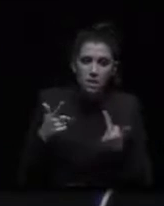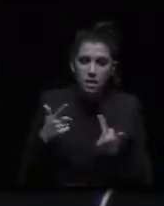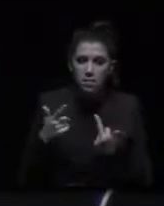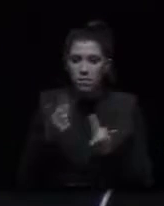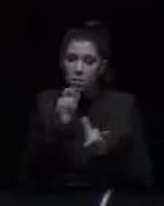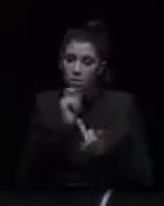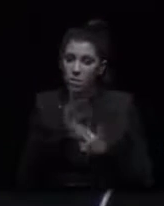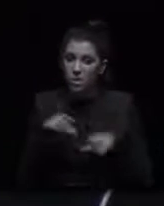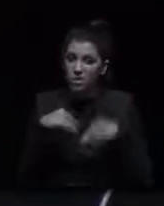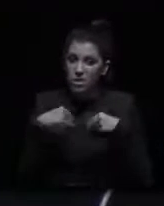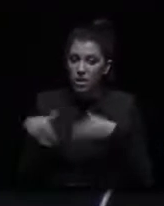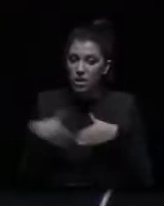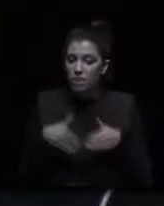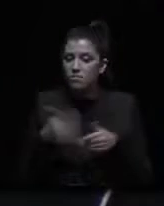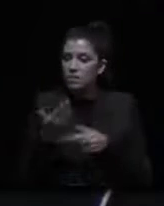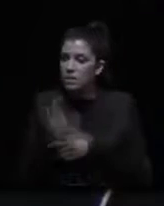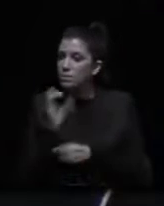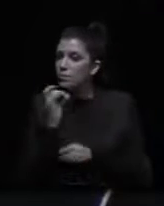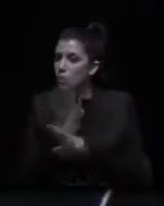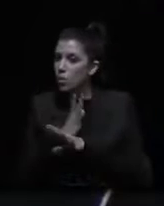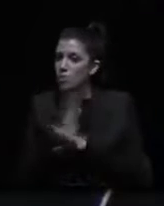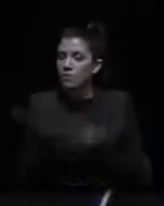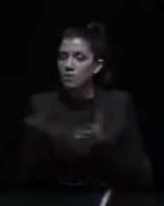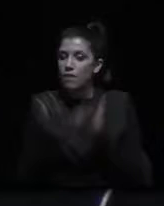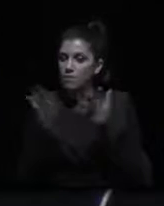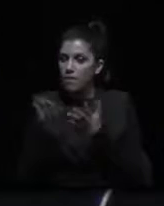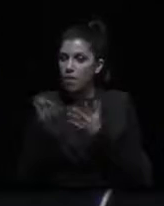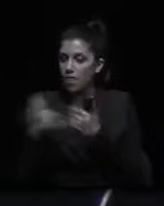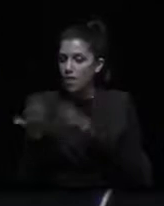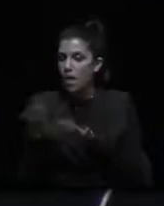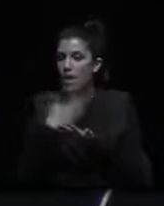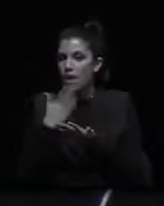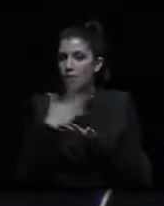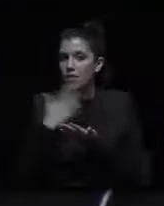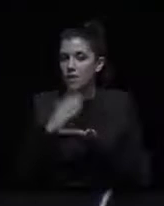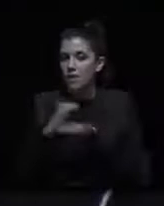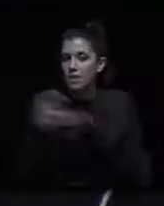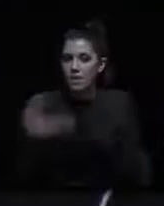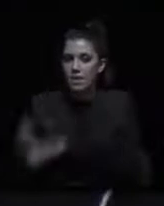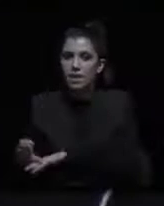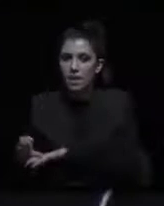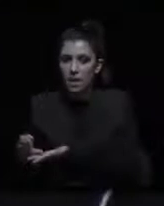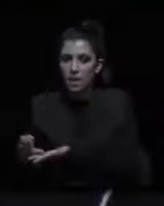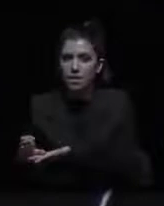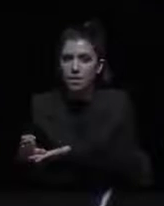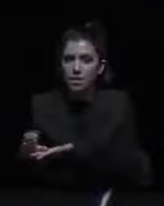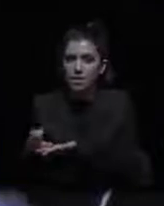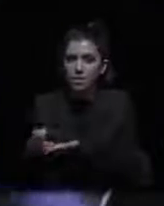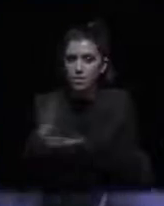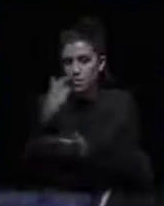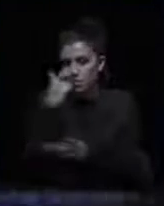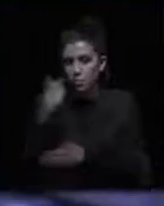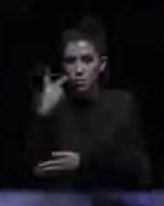outros exemplos e, quiçá, promover a emissão de créditos aos clientes finais em Lisboa. Obrigado, Sra. Presidente. Muito obrigada, Sr.